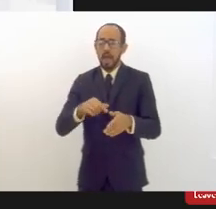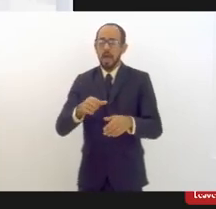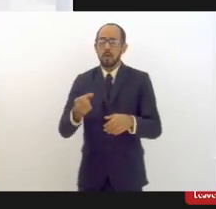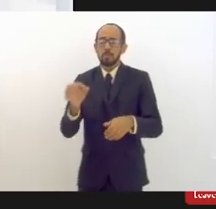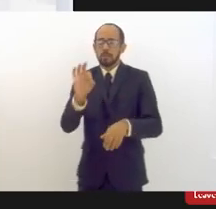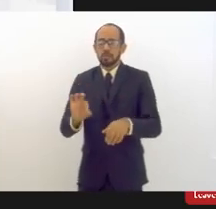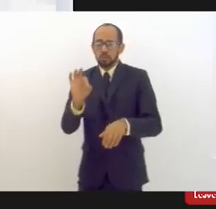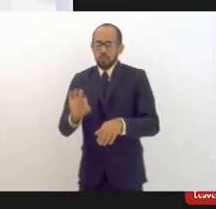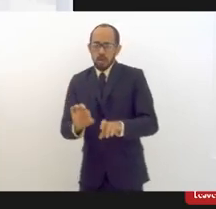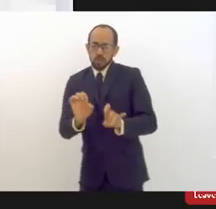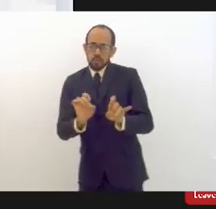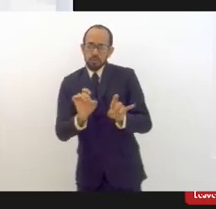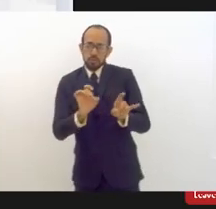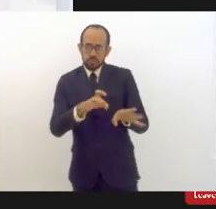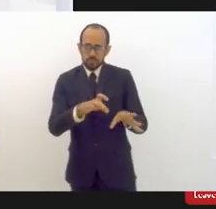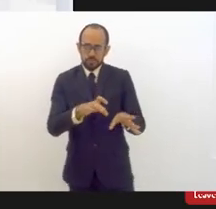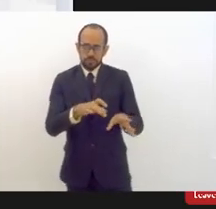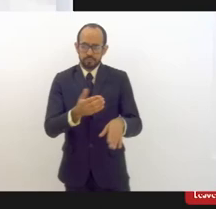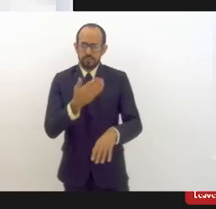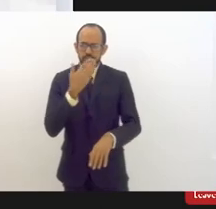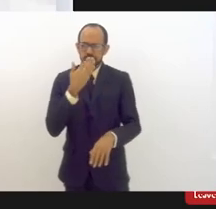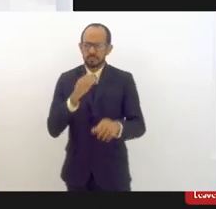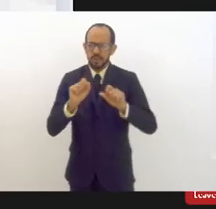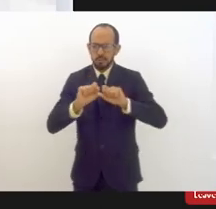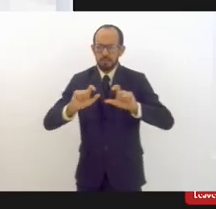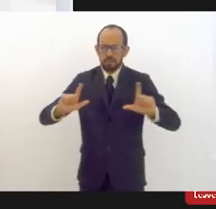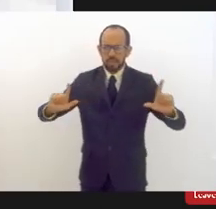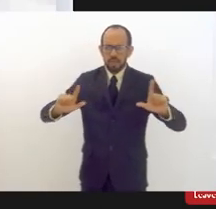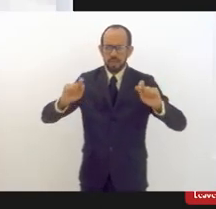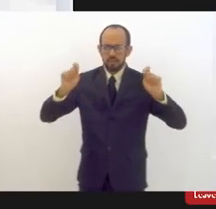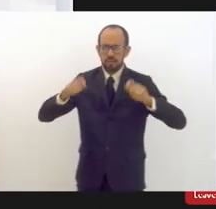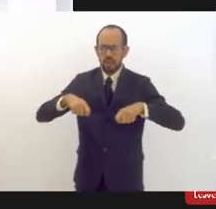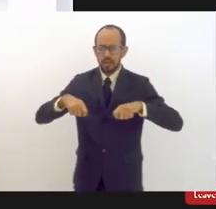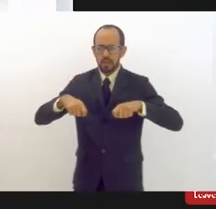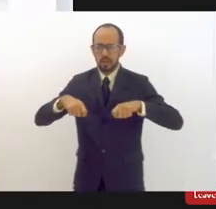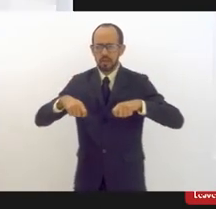aí, Alexandre, você consegue ampliar um pouquinho? É,